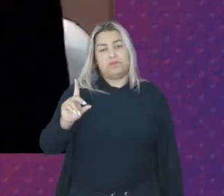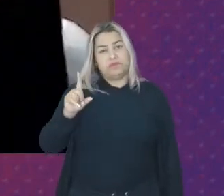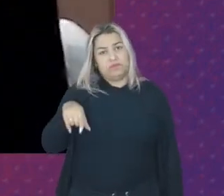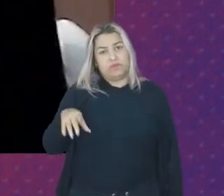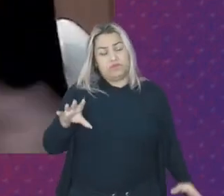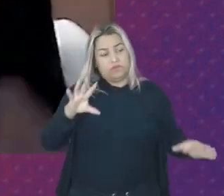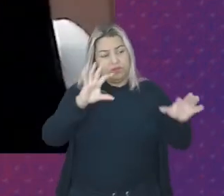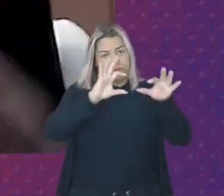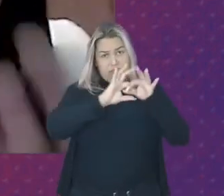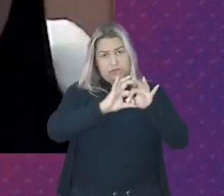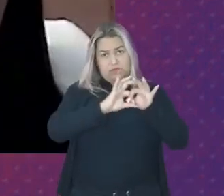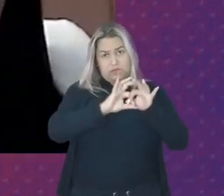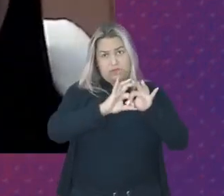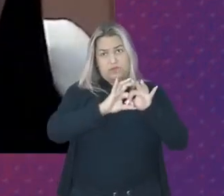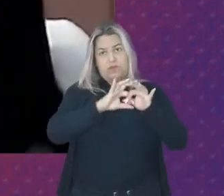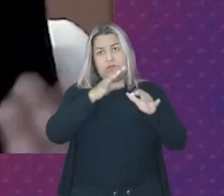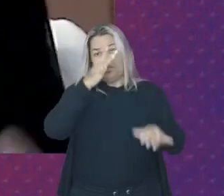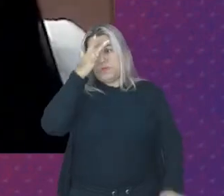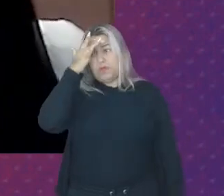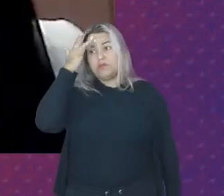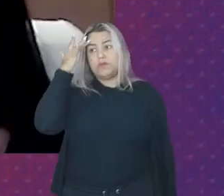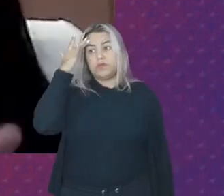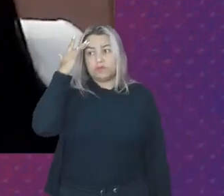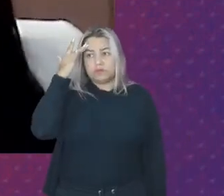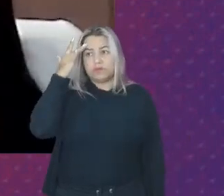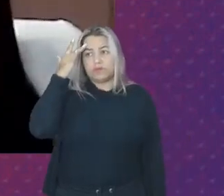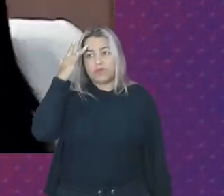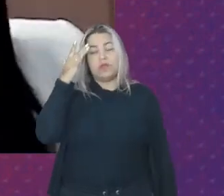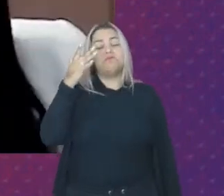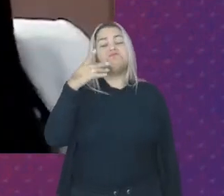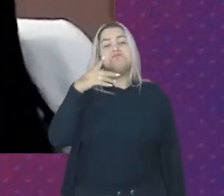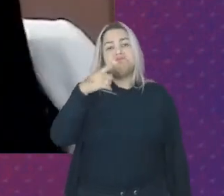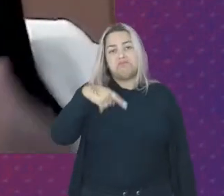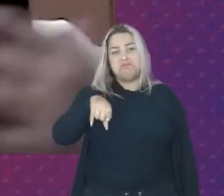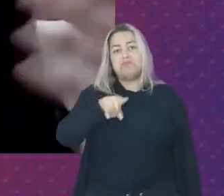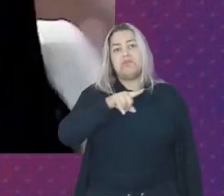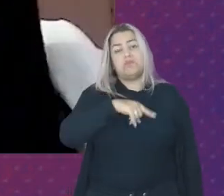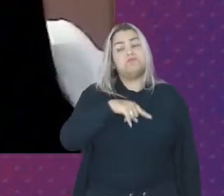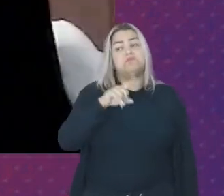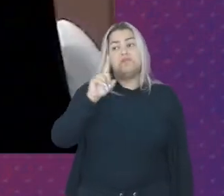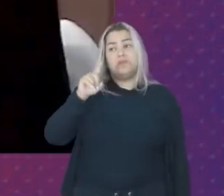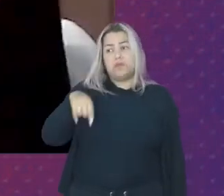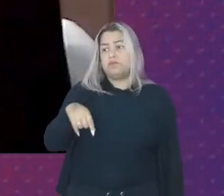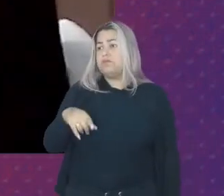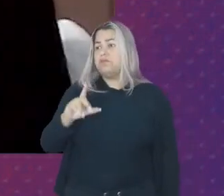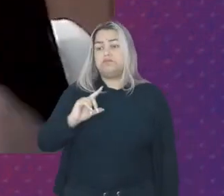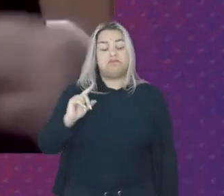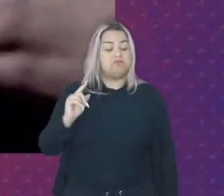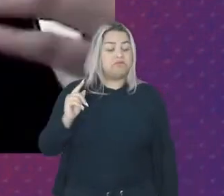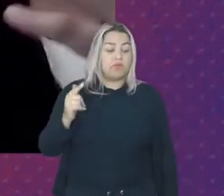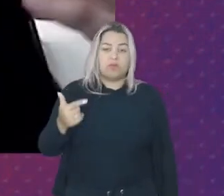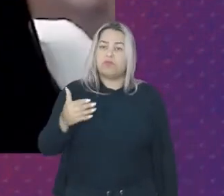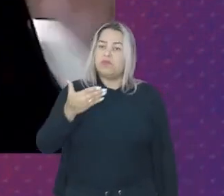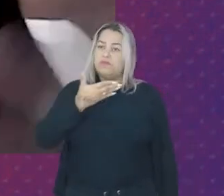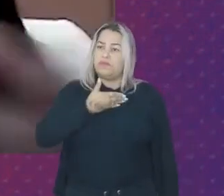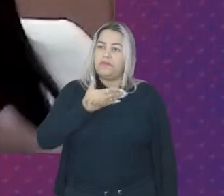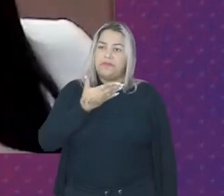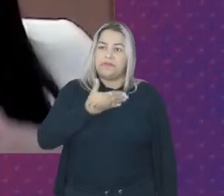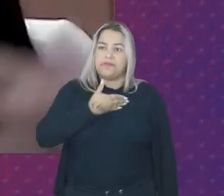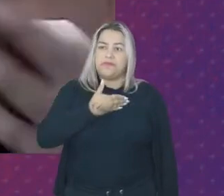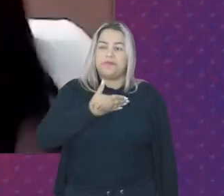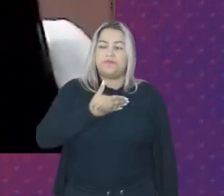te conectar com as pessoas. Afinal, a gente é assim. Você não tem amigos e